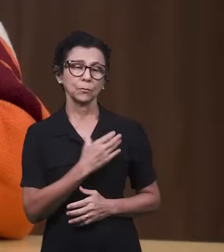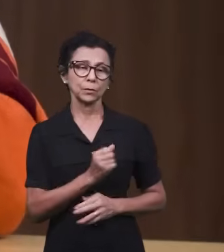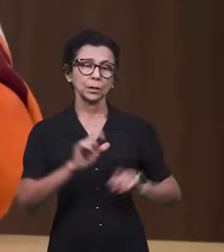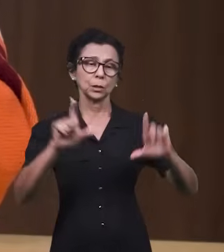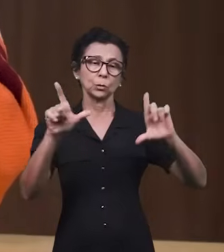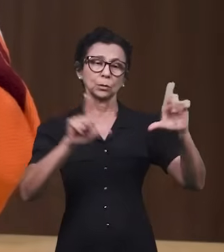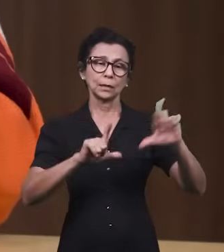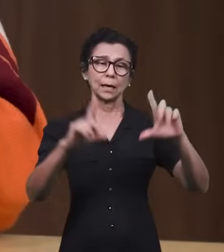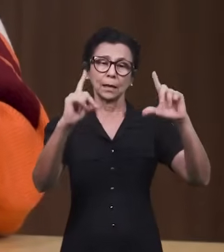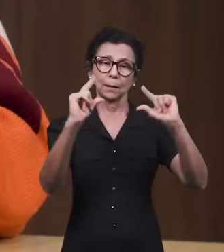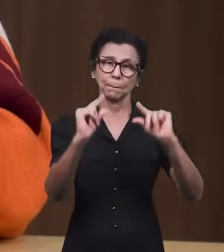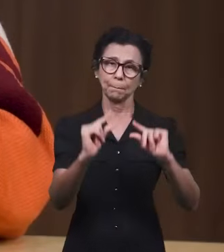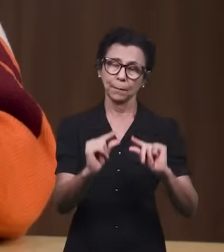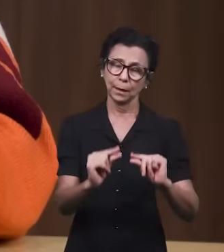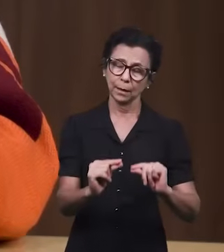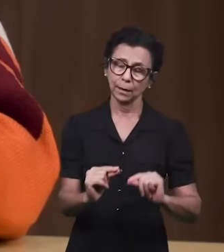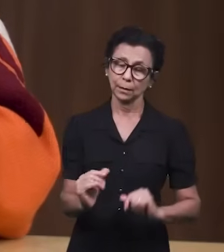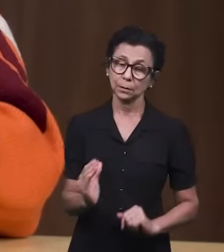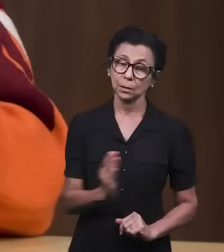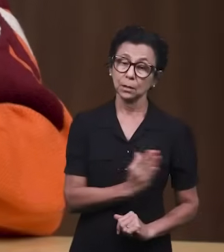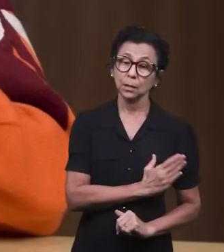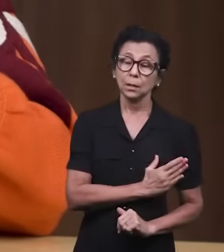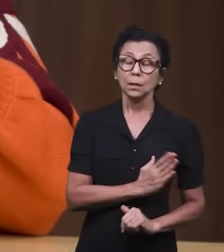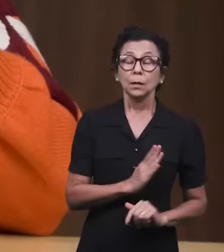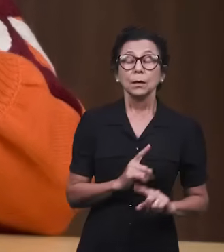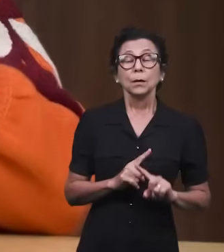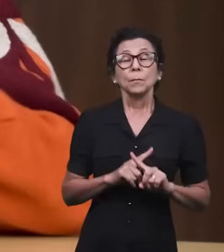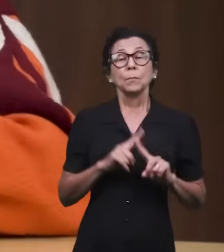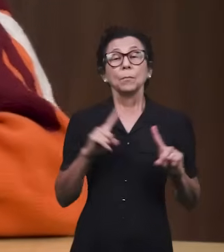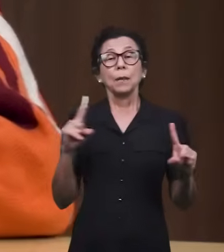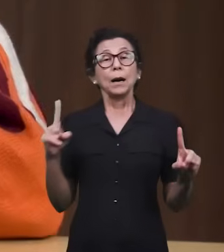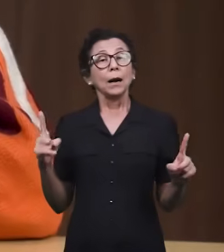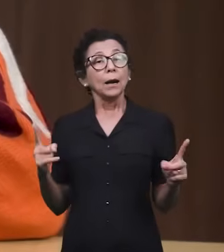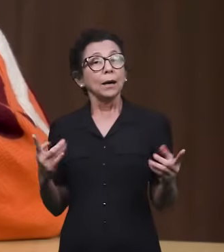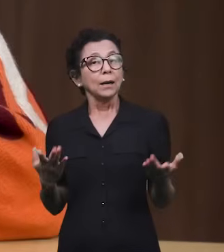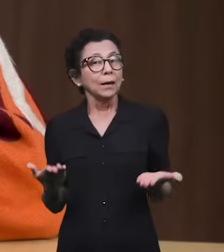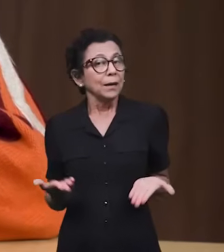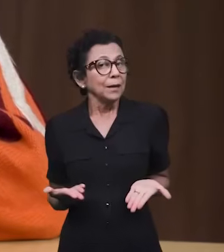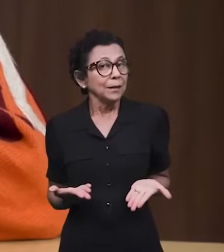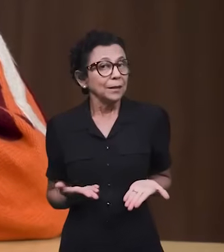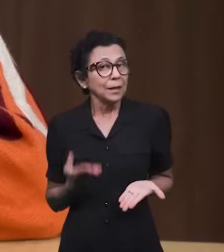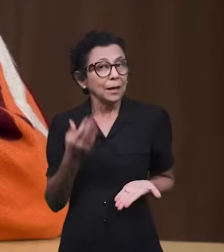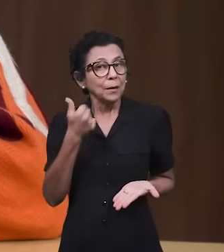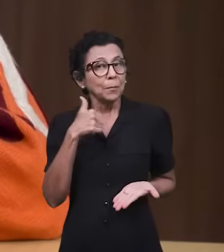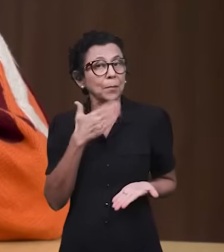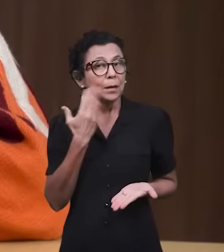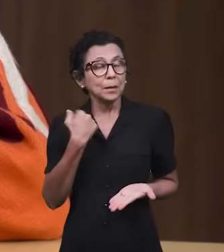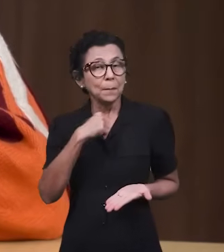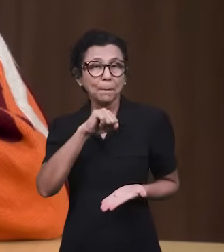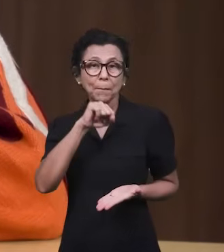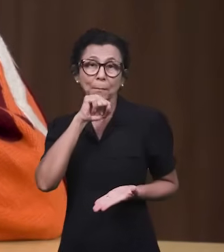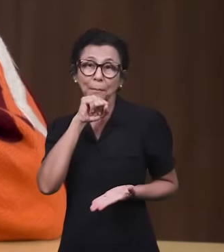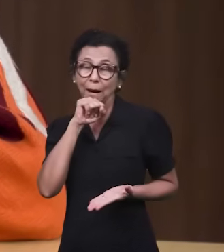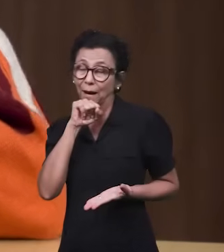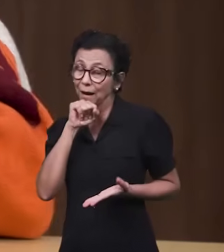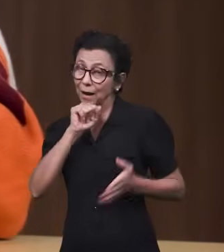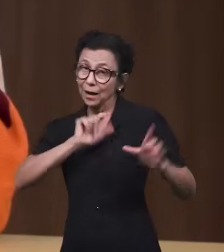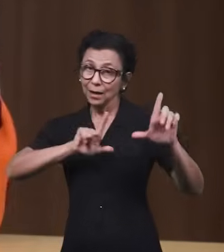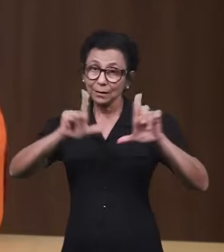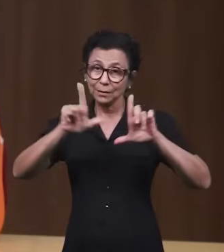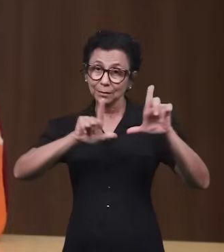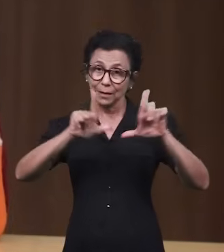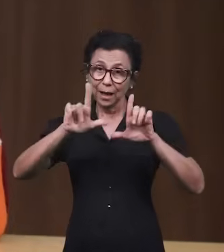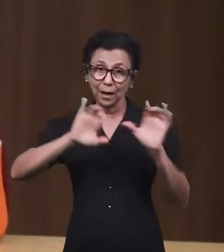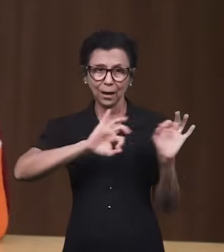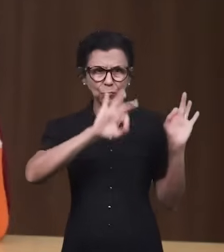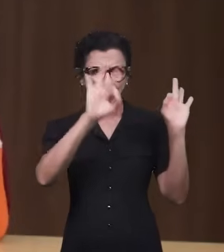deveríamos instruir os pais, porque os pais estão gastando muito tempo na tela. E quando a